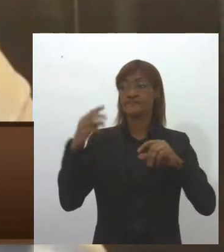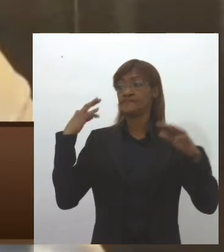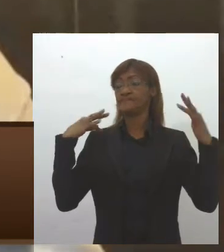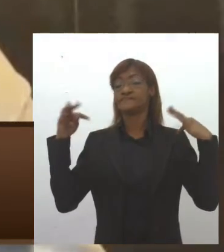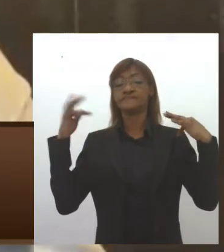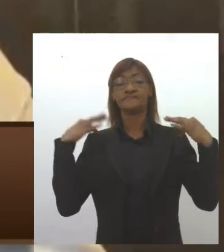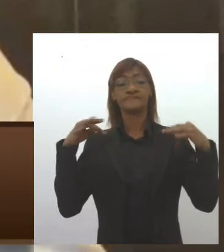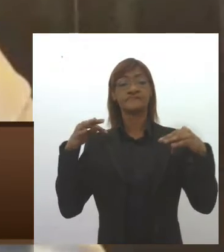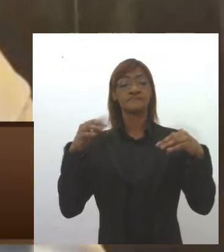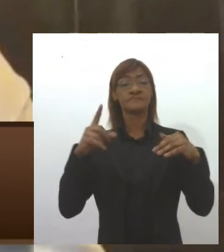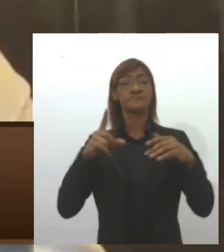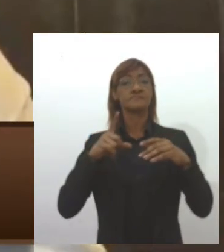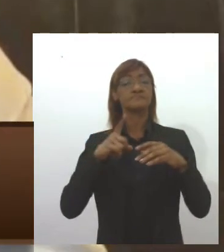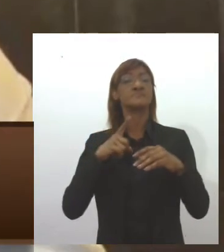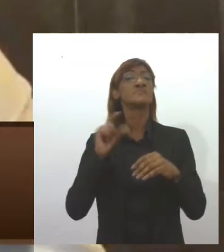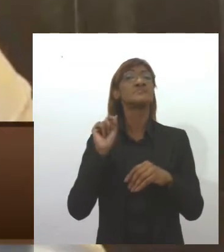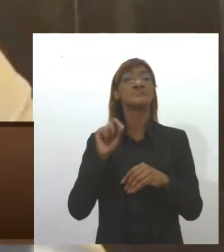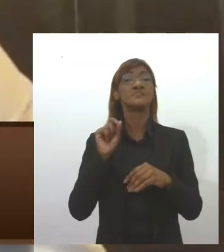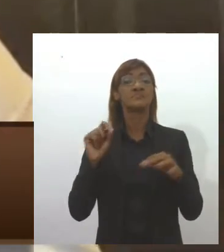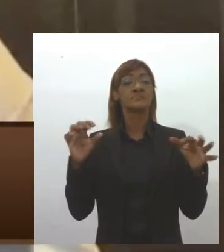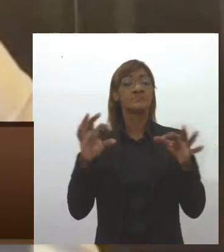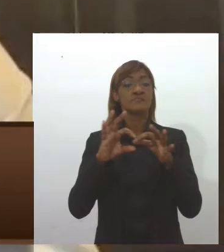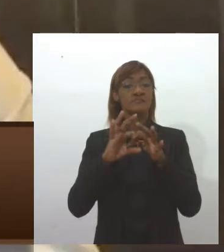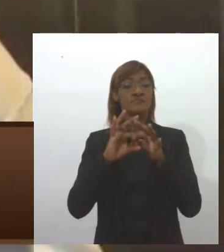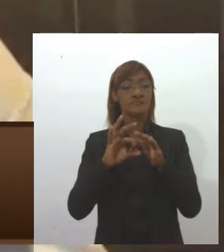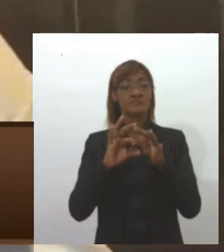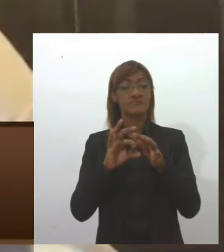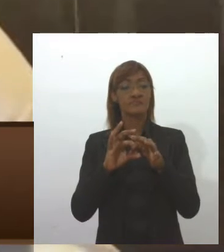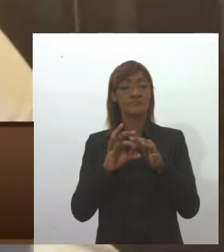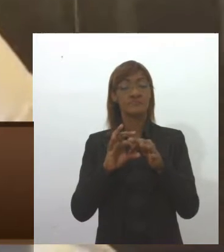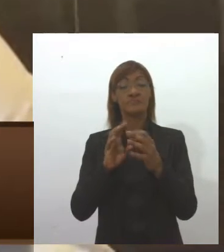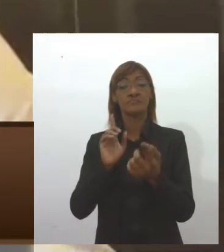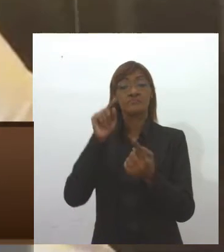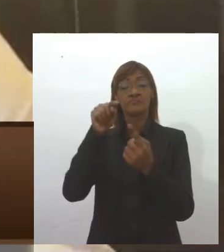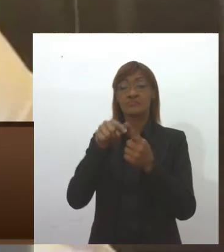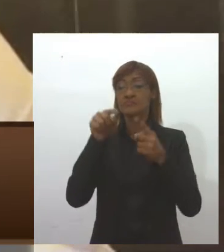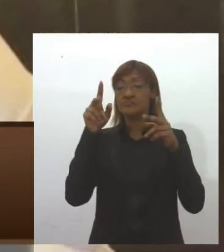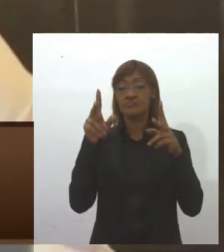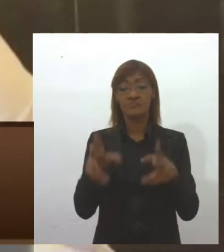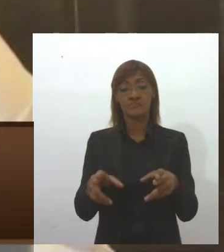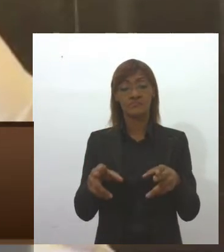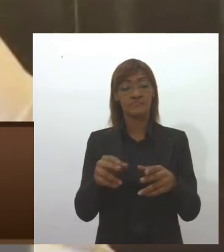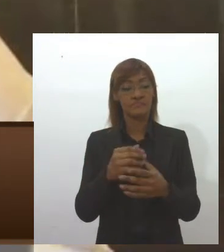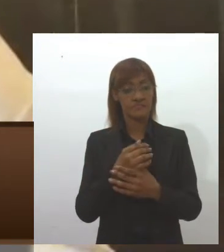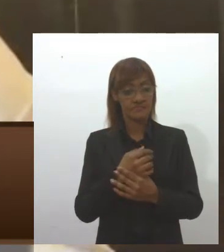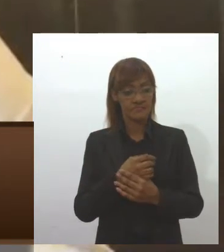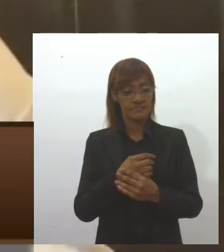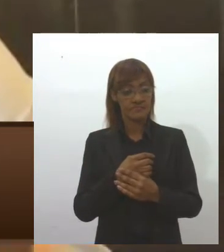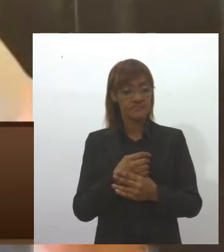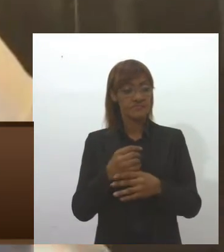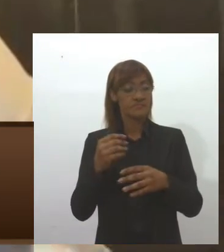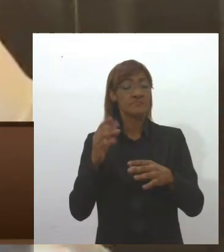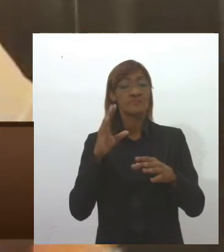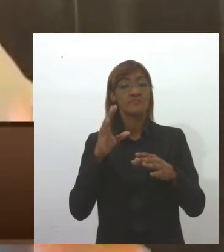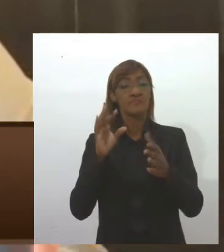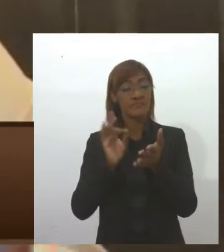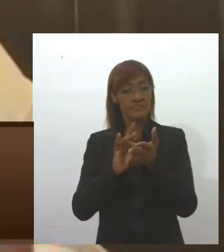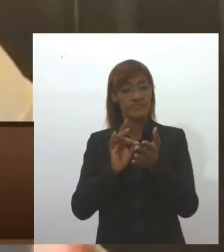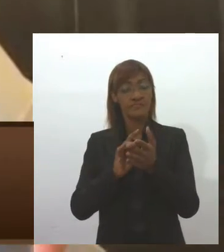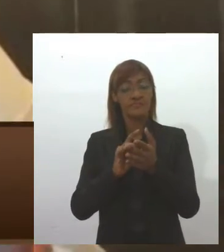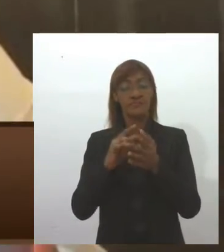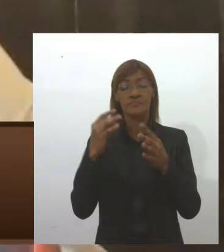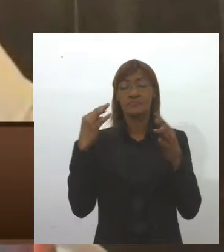comunica, ele está unido em busca, na verdade, desses objetivos. É por isso que a gente está vendo o turismo, realmente, esse diálogo,